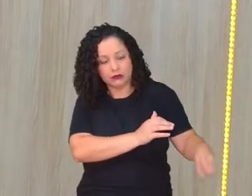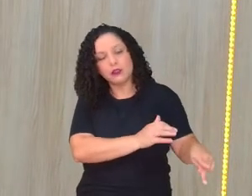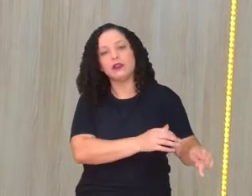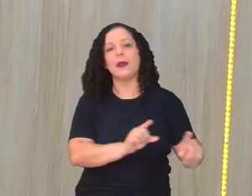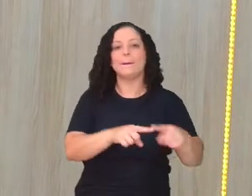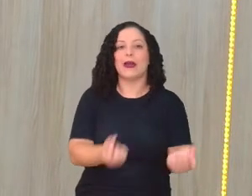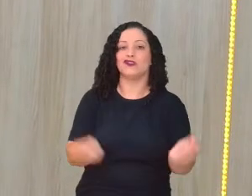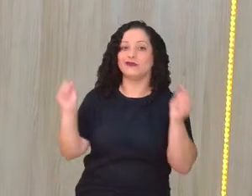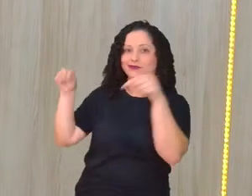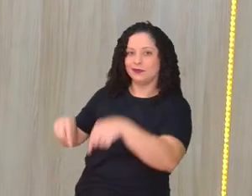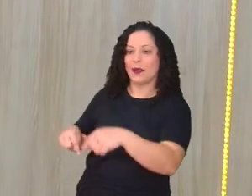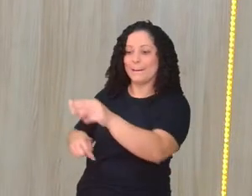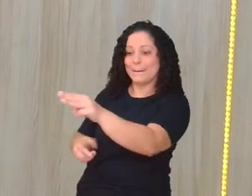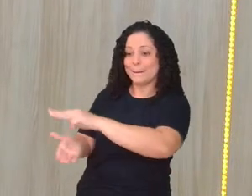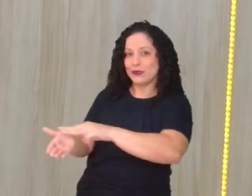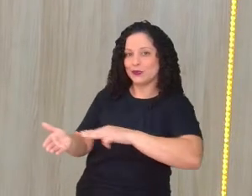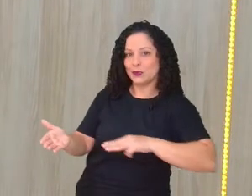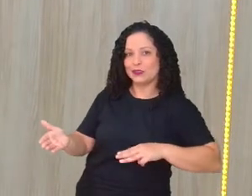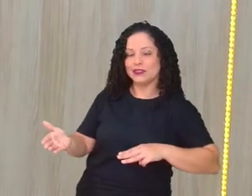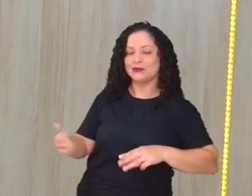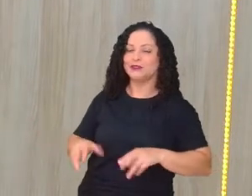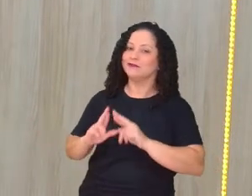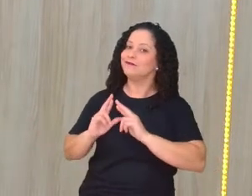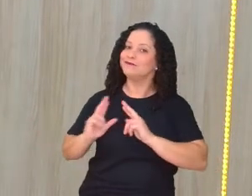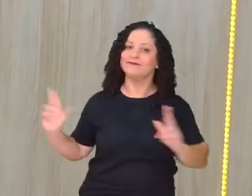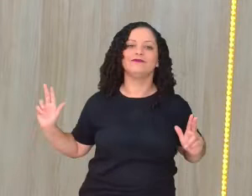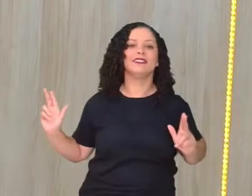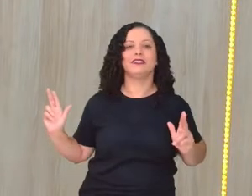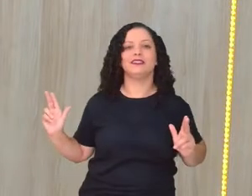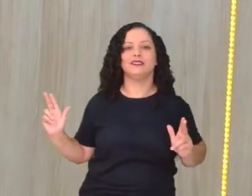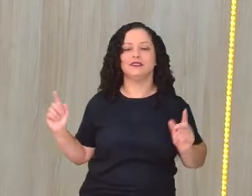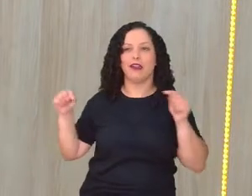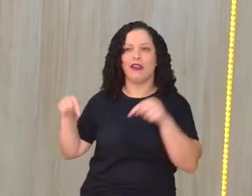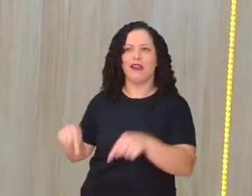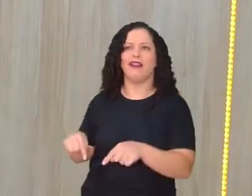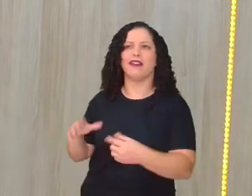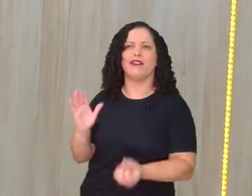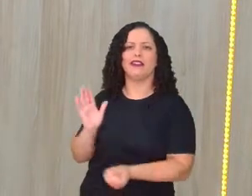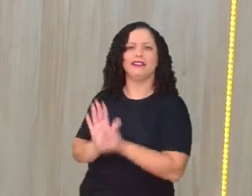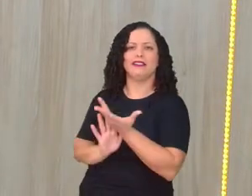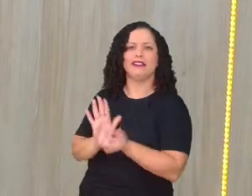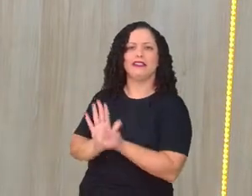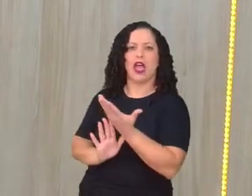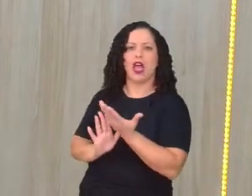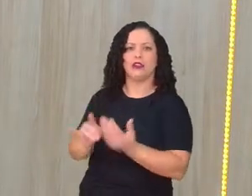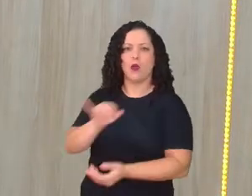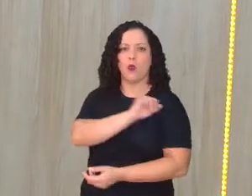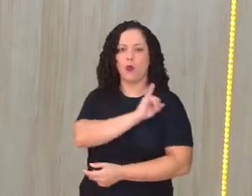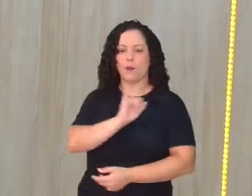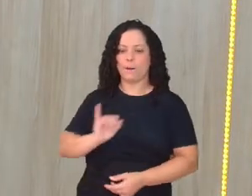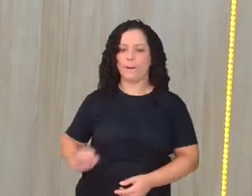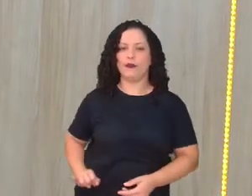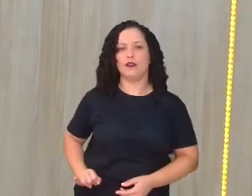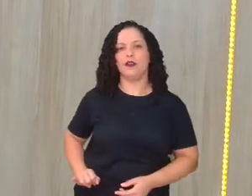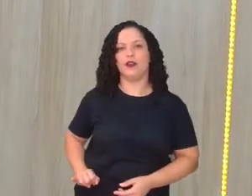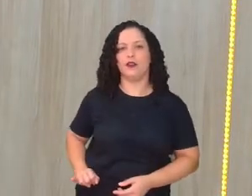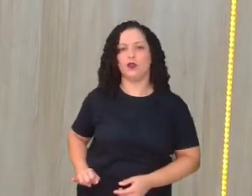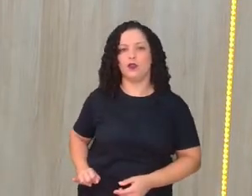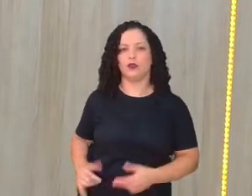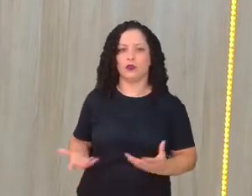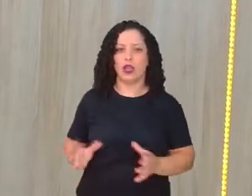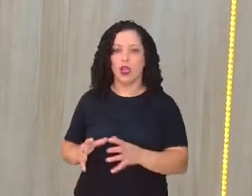região da Mesopotâmia, né, a gente não diz que ela vai formar um império, né,